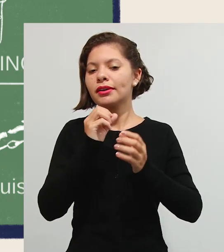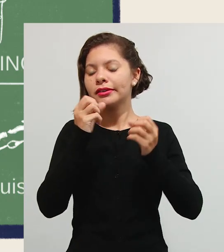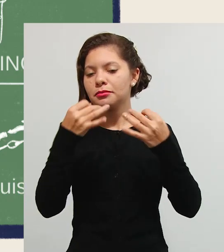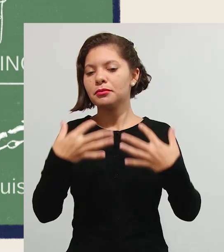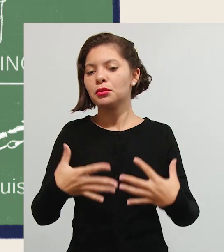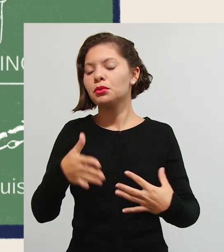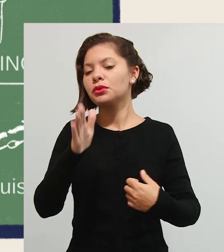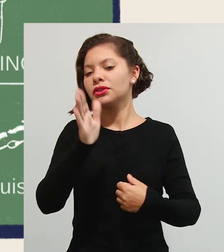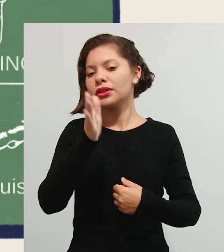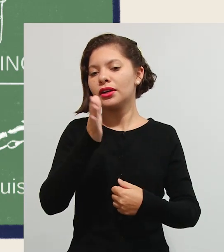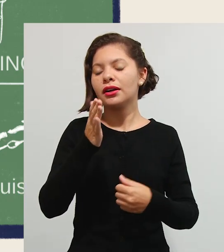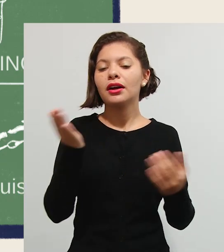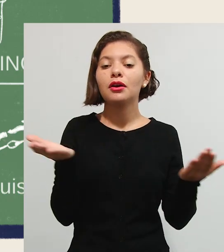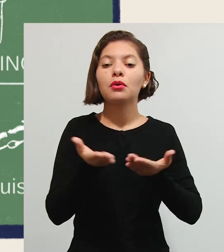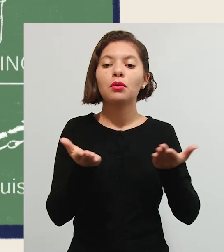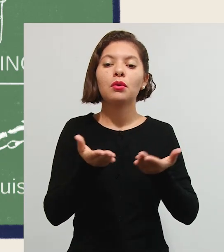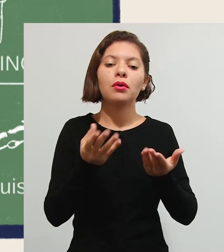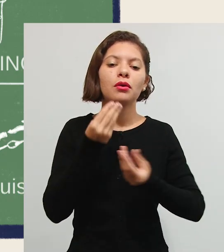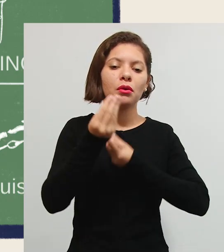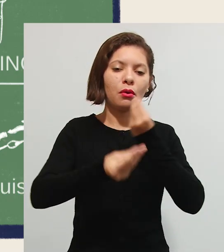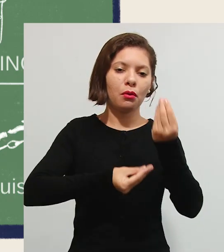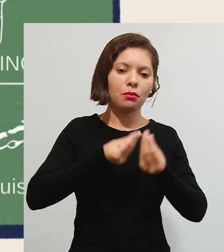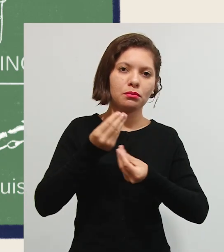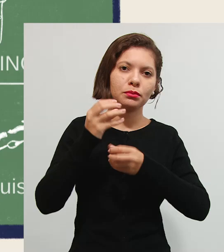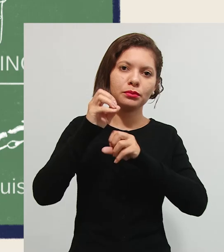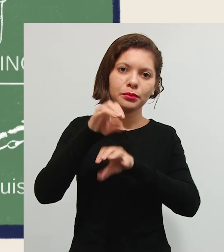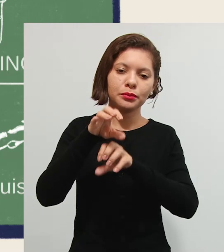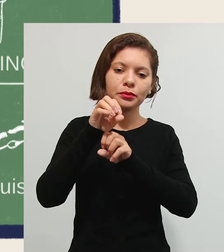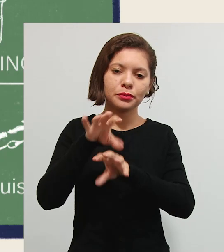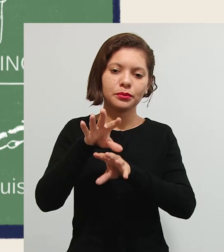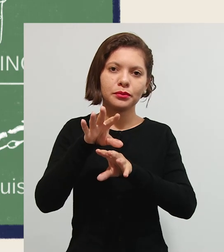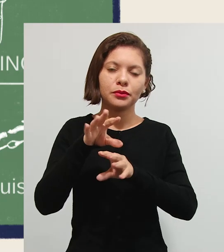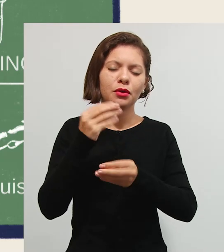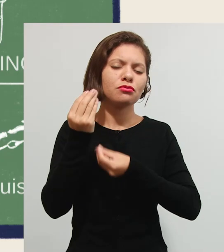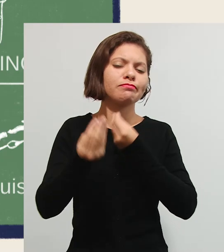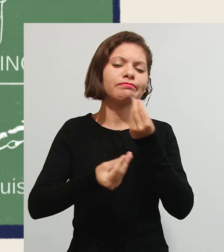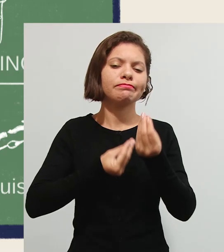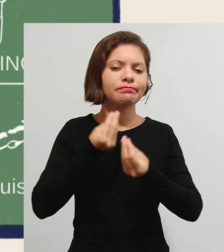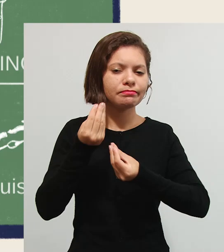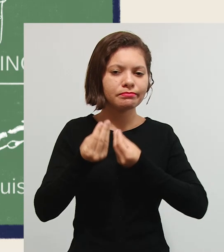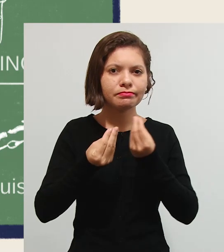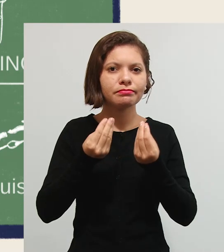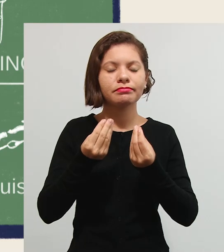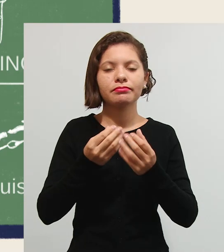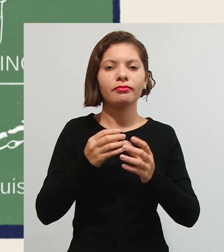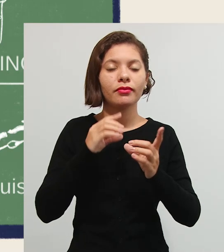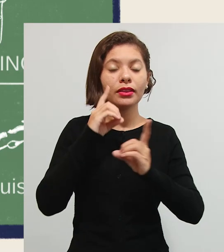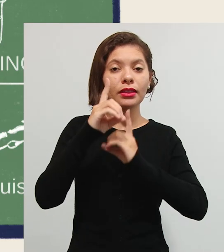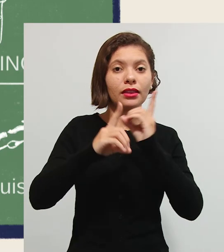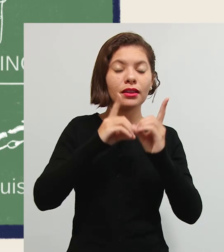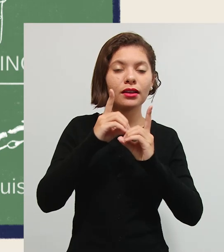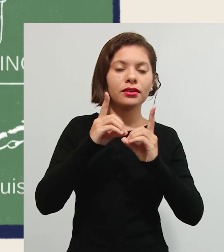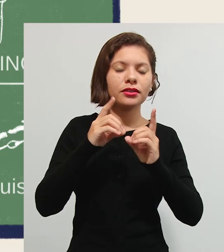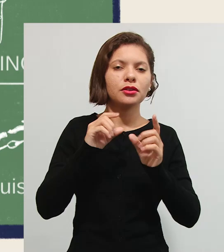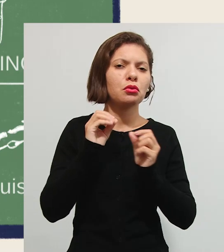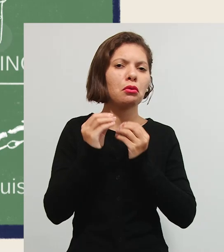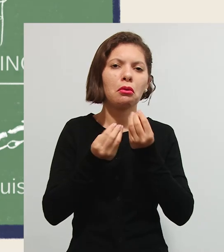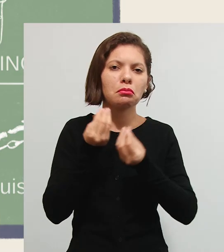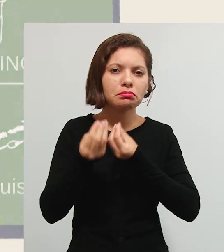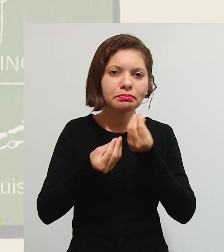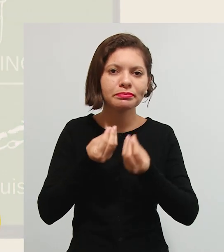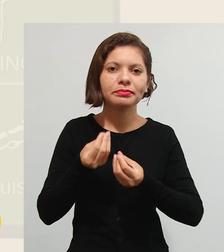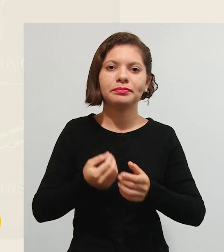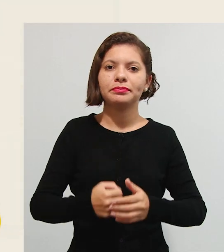agora especificamente como que vai ser o ensino, né, a operacionalização didática desse